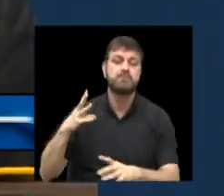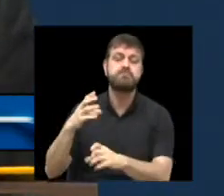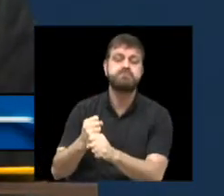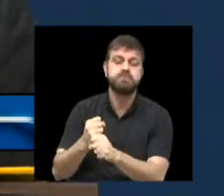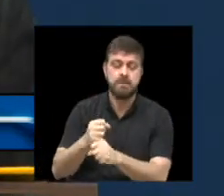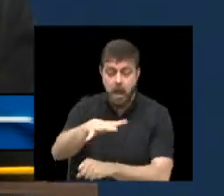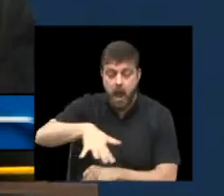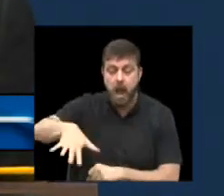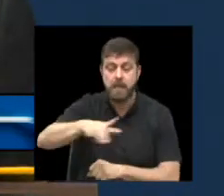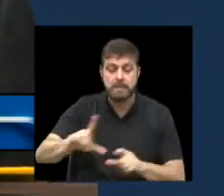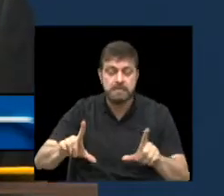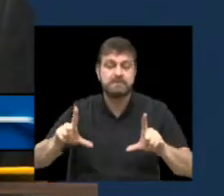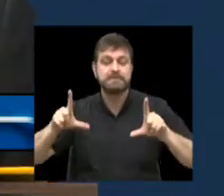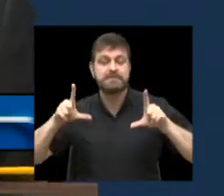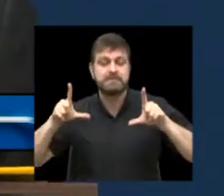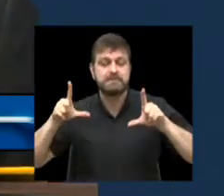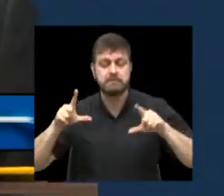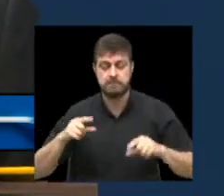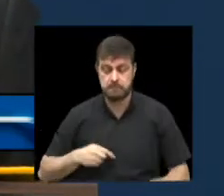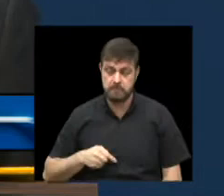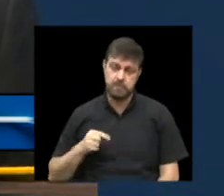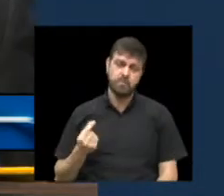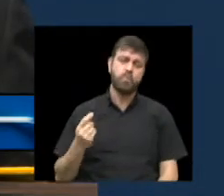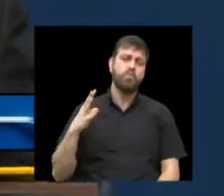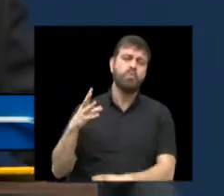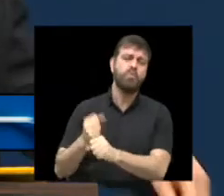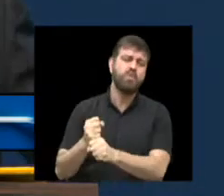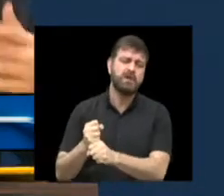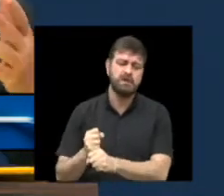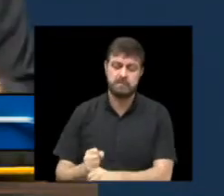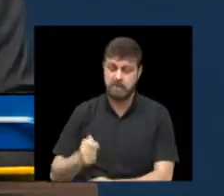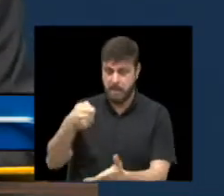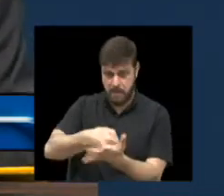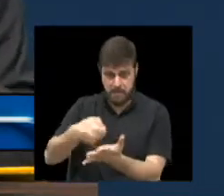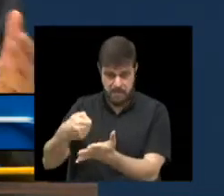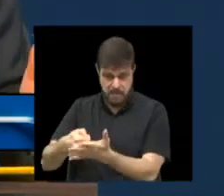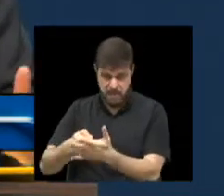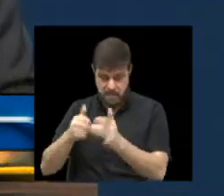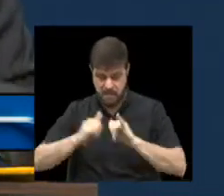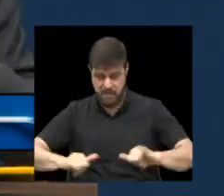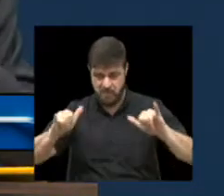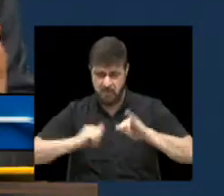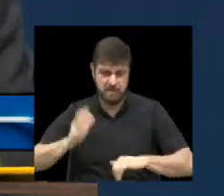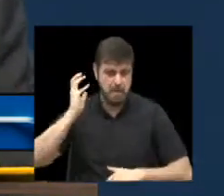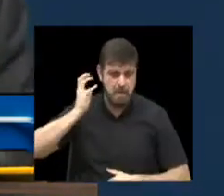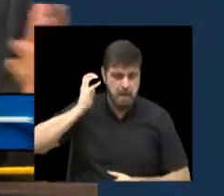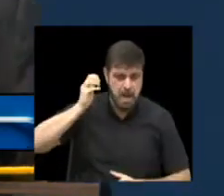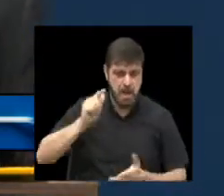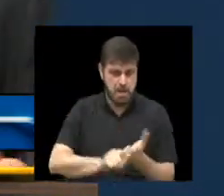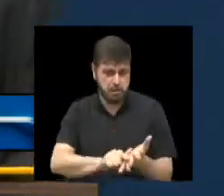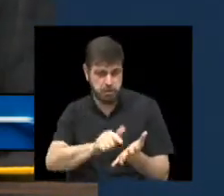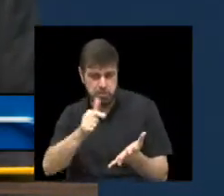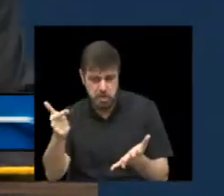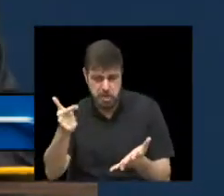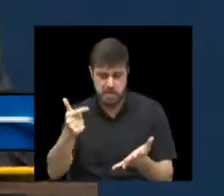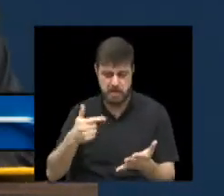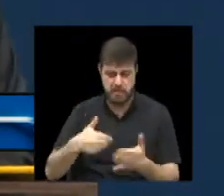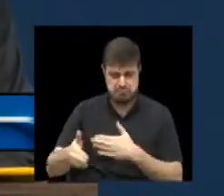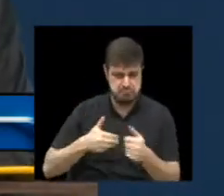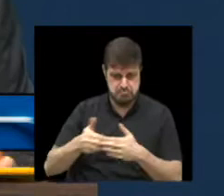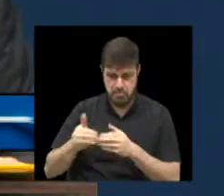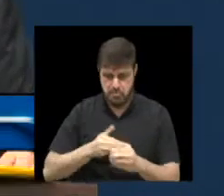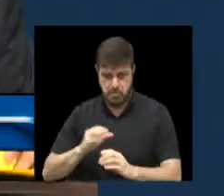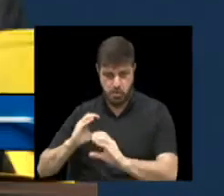o valor que a Sanasa paga para veicular suas informações em rádios, jornais, enfim, nas